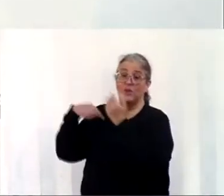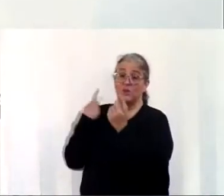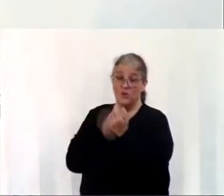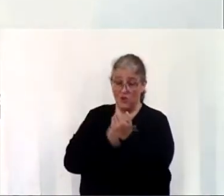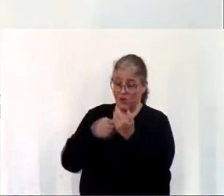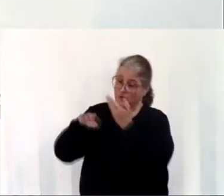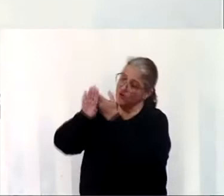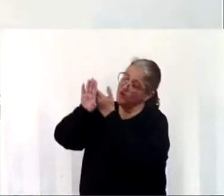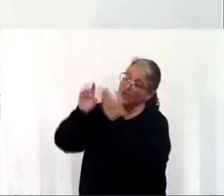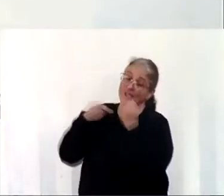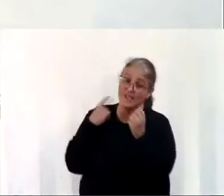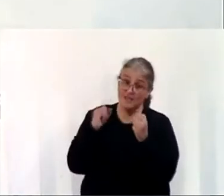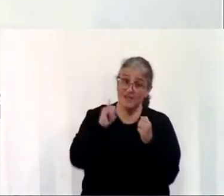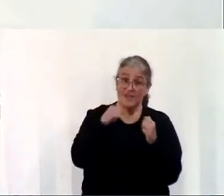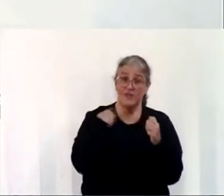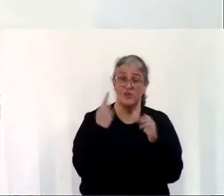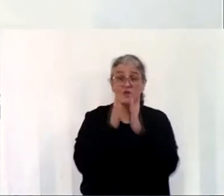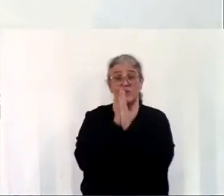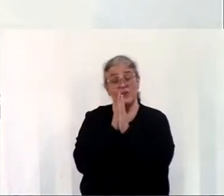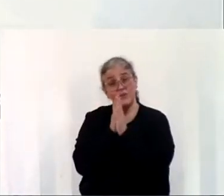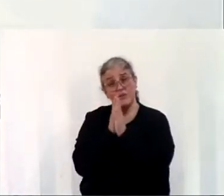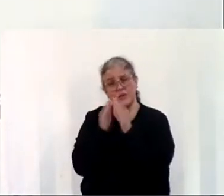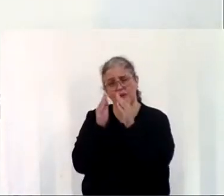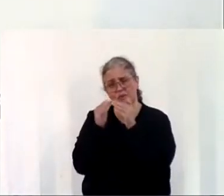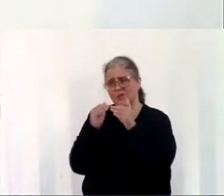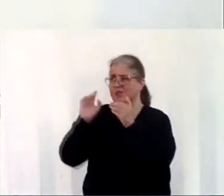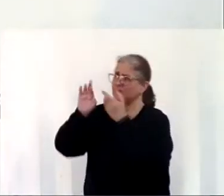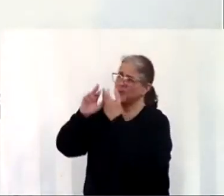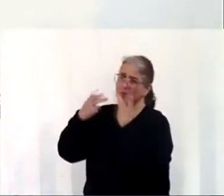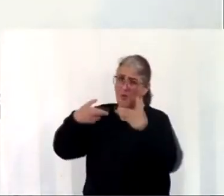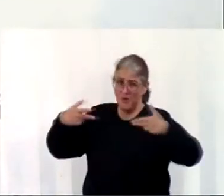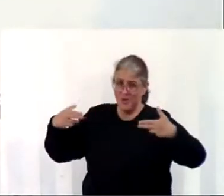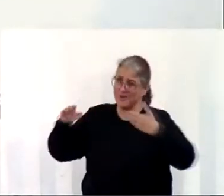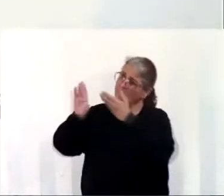estamos orando por maldições em nossas vidas.